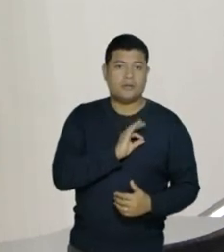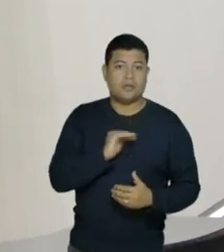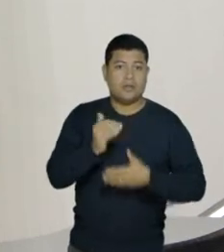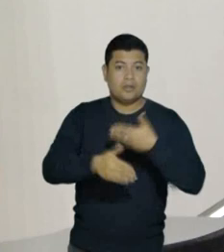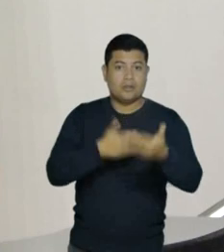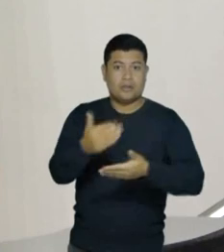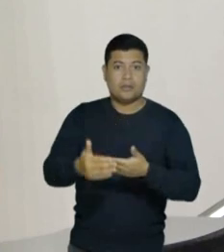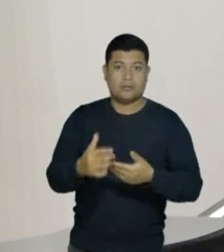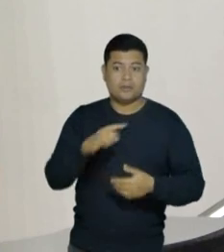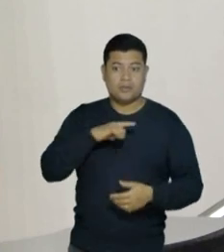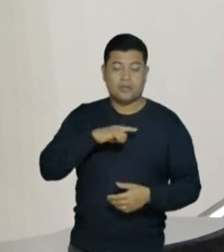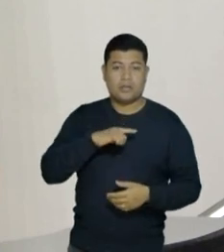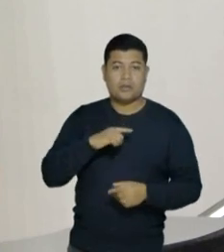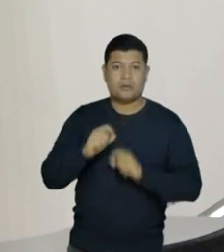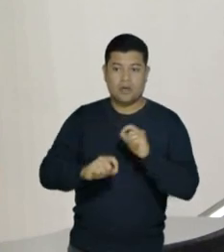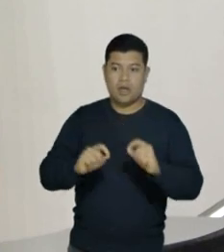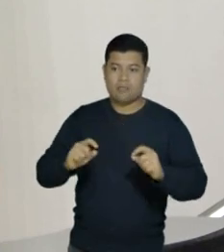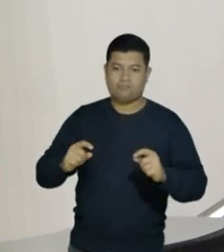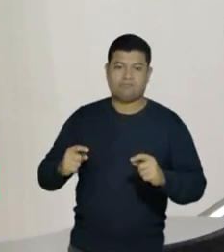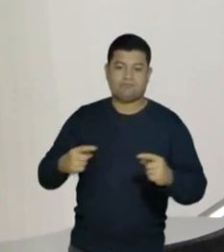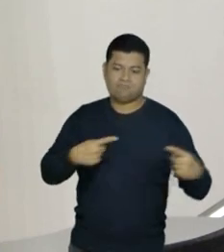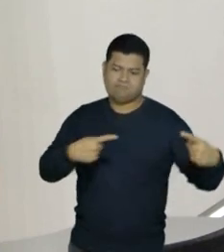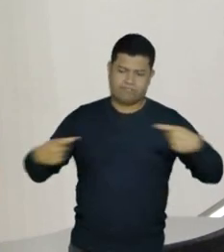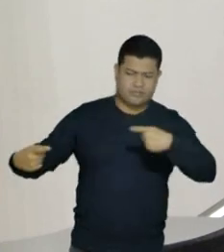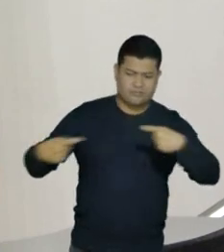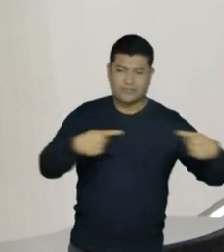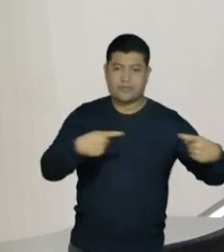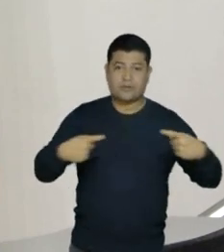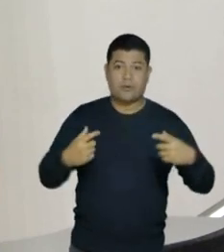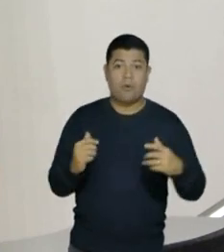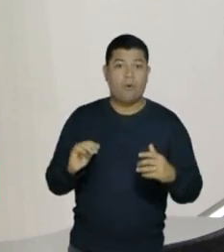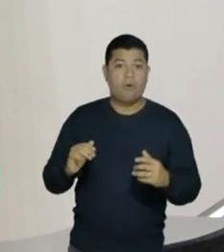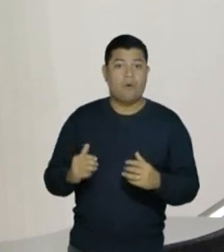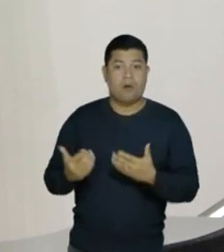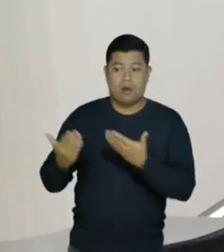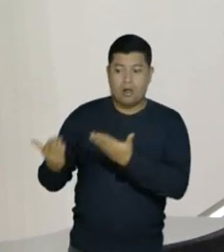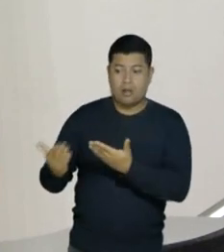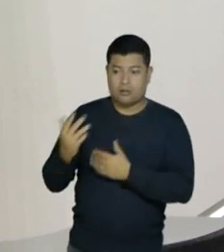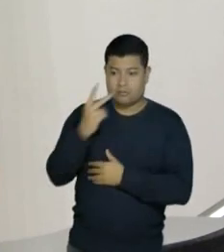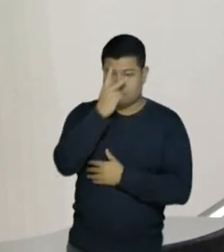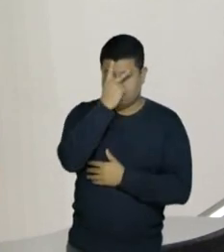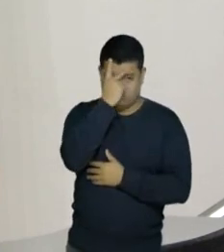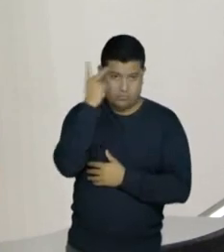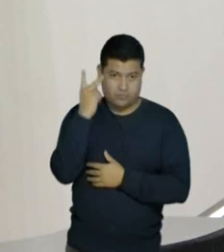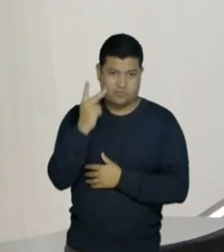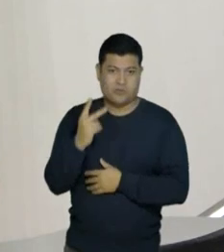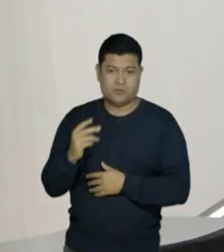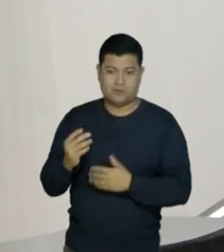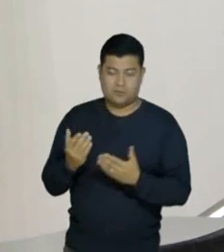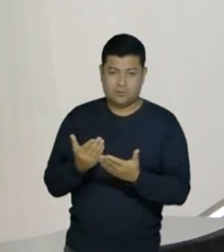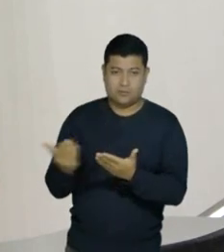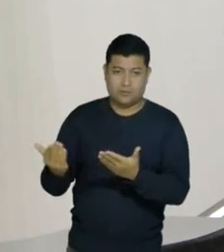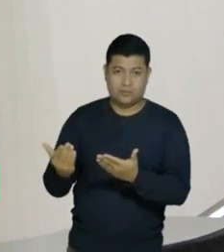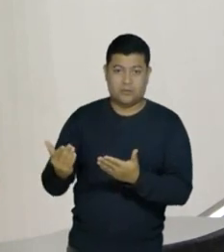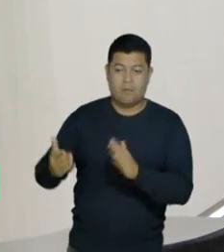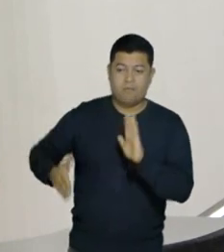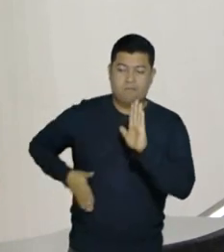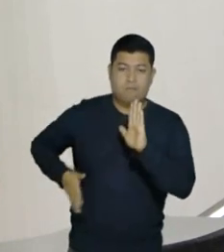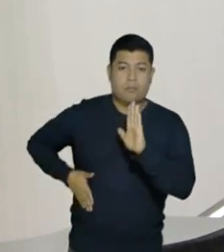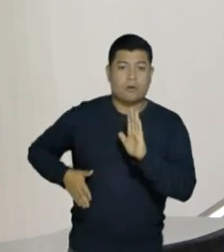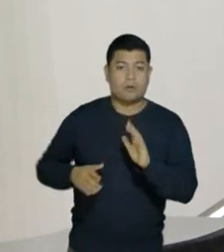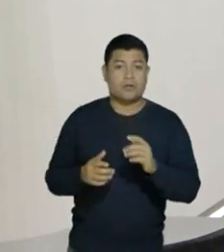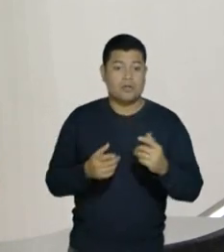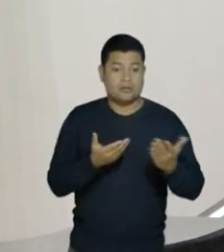confronto policial entre os policiais que estão investigando e fazendo uma ação muito importante